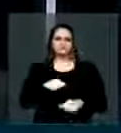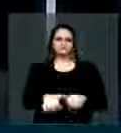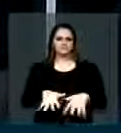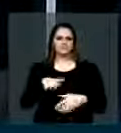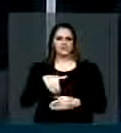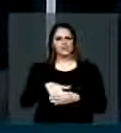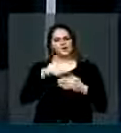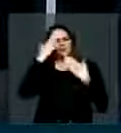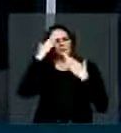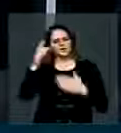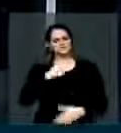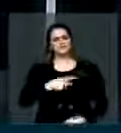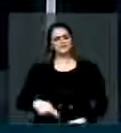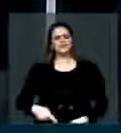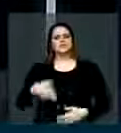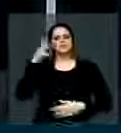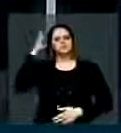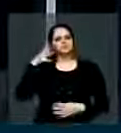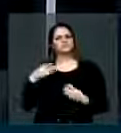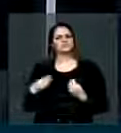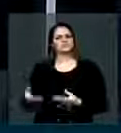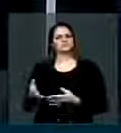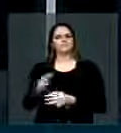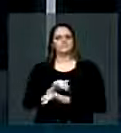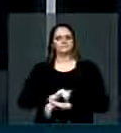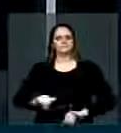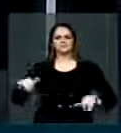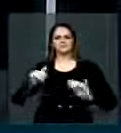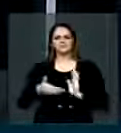Então, senhor presidente, agradecer e pedir que o nosso discurso fique registrado nos anais da casa e seja amplamente divulgado.